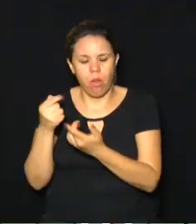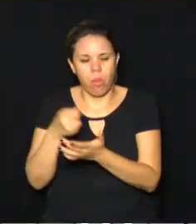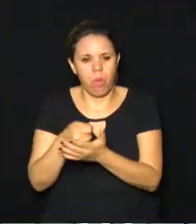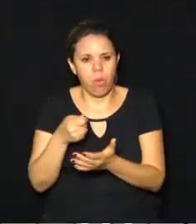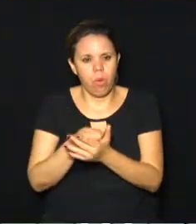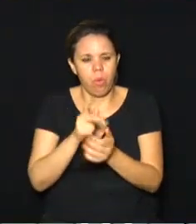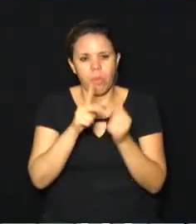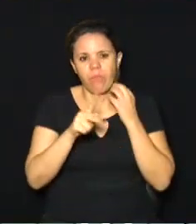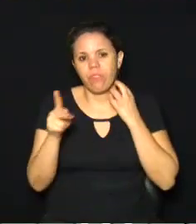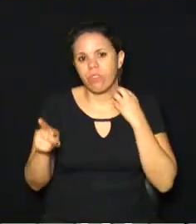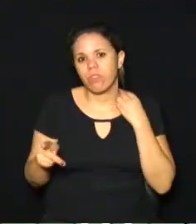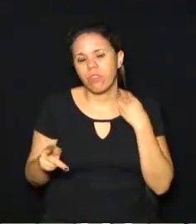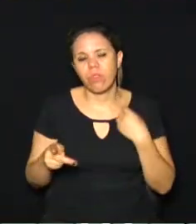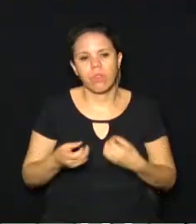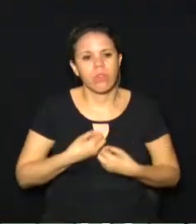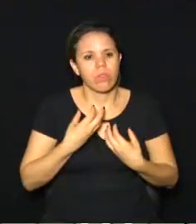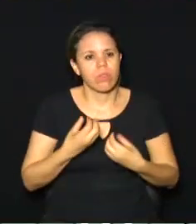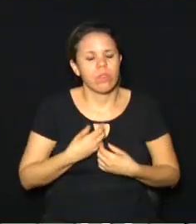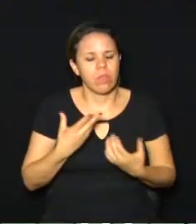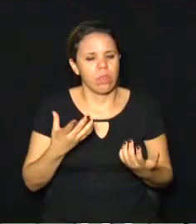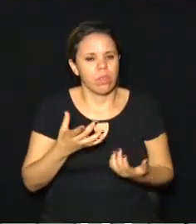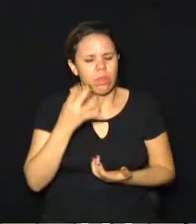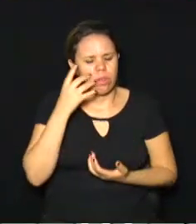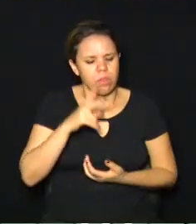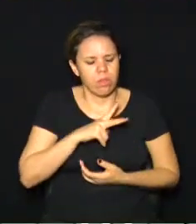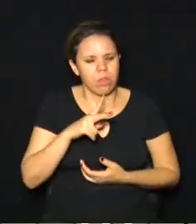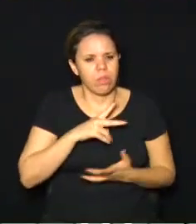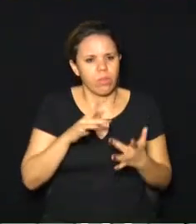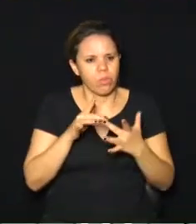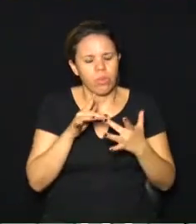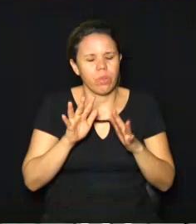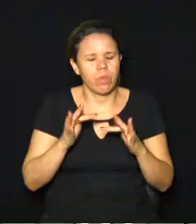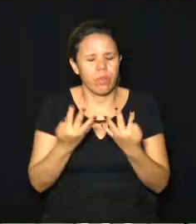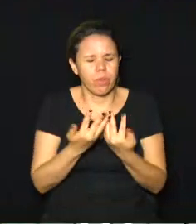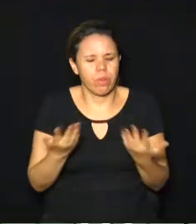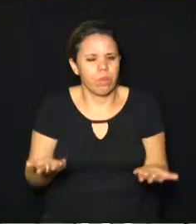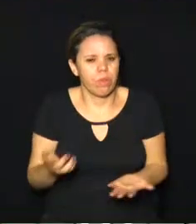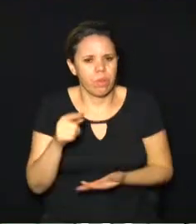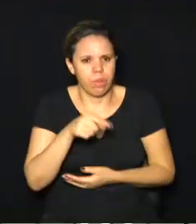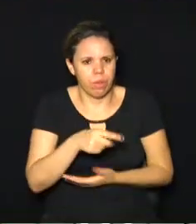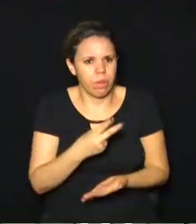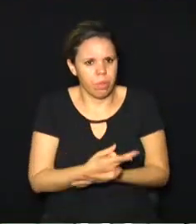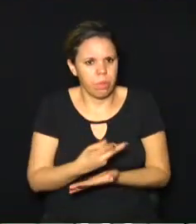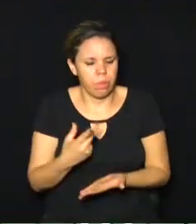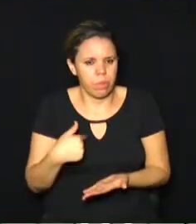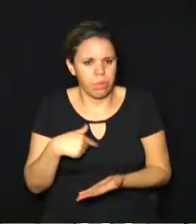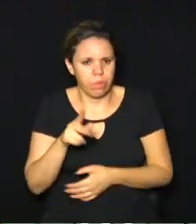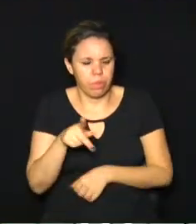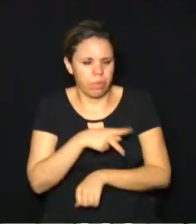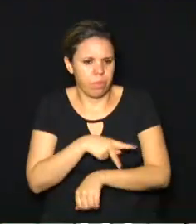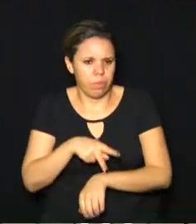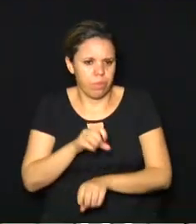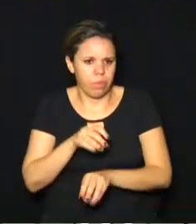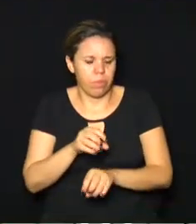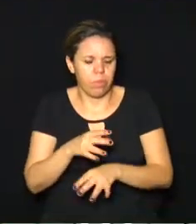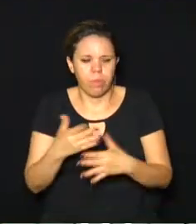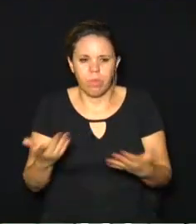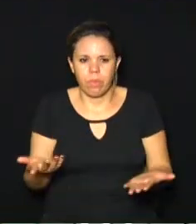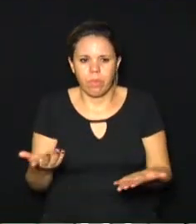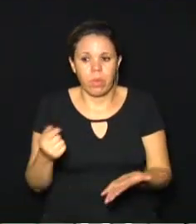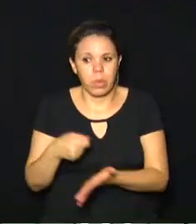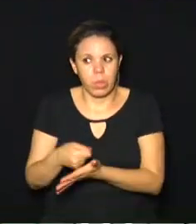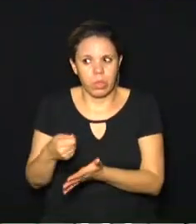professores a passar seus dados pessoais para contactar as famílias. Esse é mesmo um fato pedagógico? Não seria dever